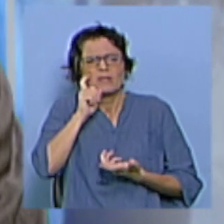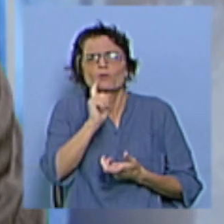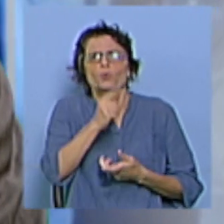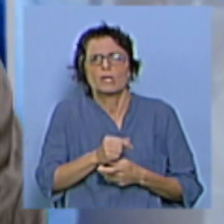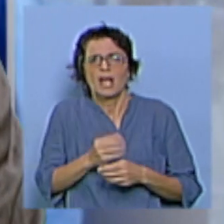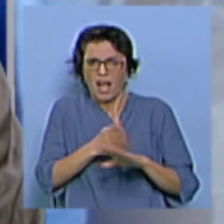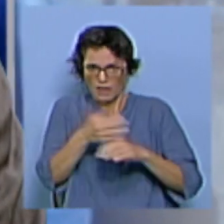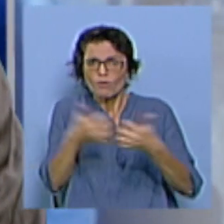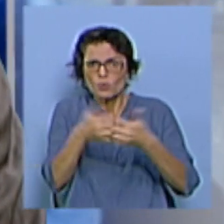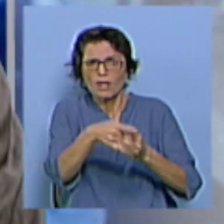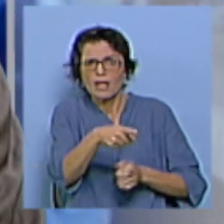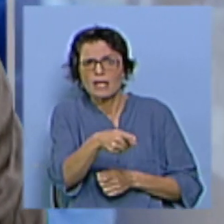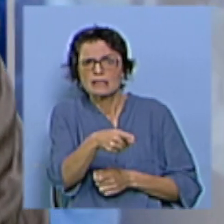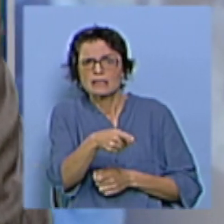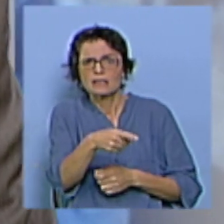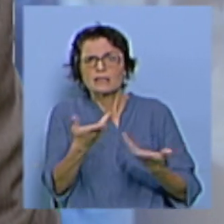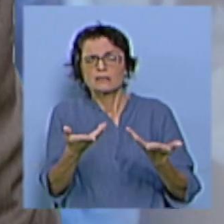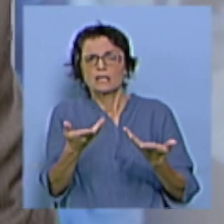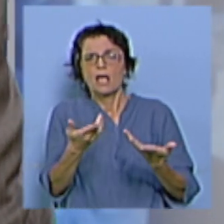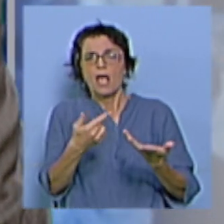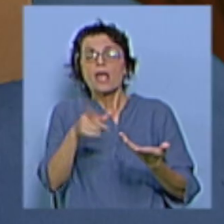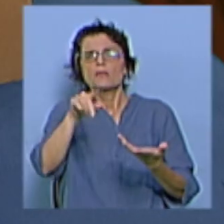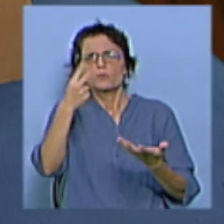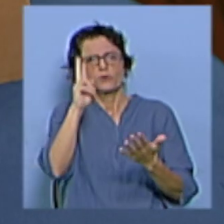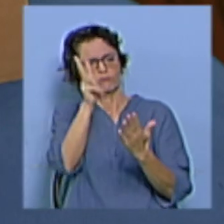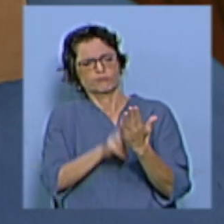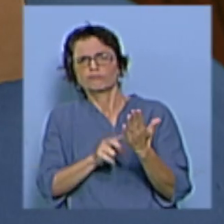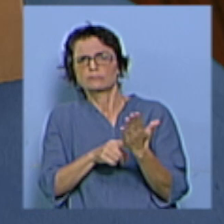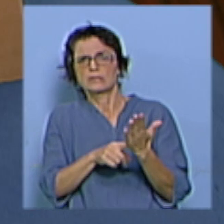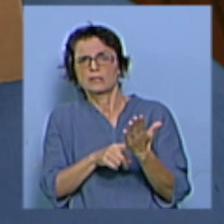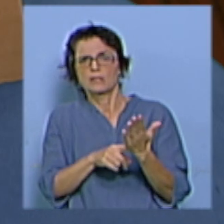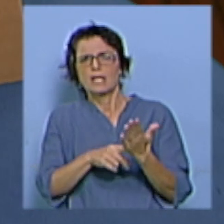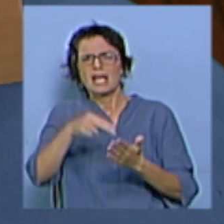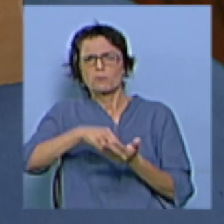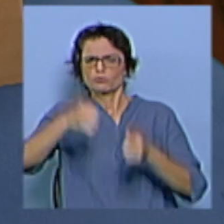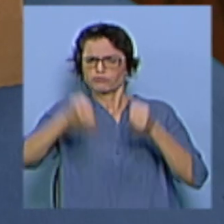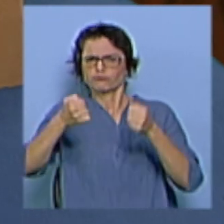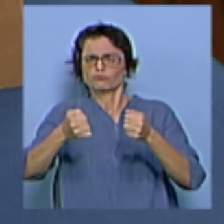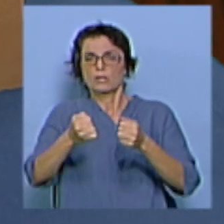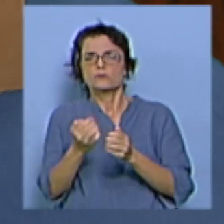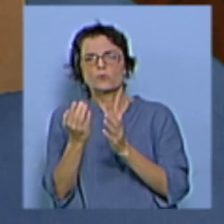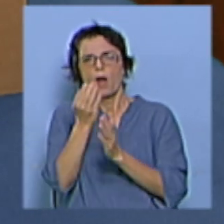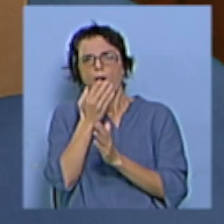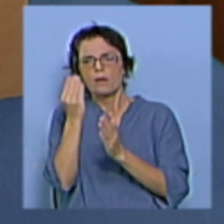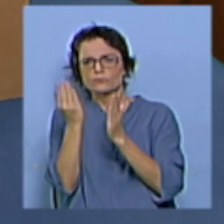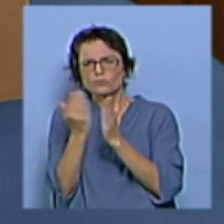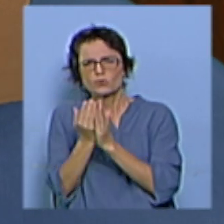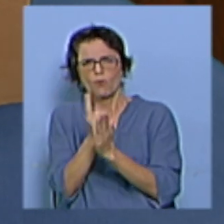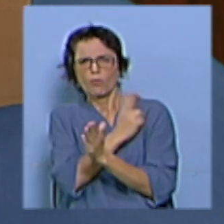eu li que muitos dos manifestantes são estudantes, são oriundos de campos de